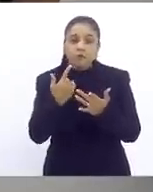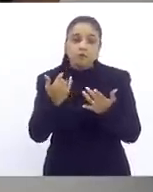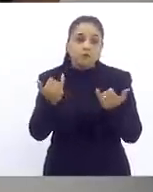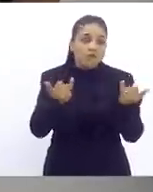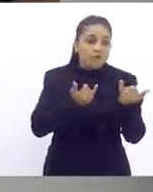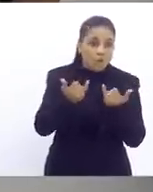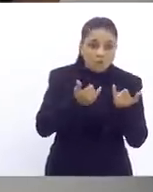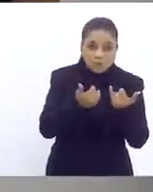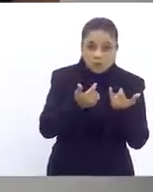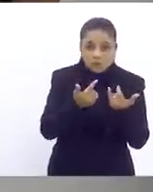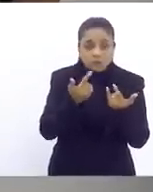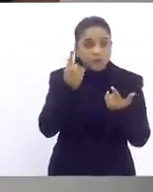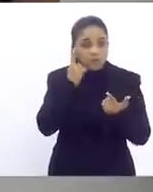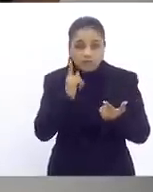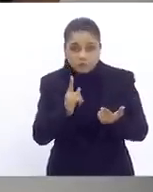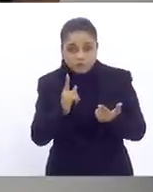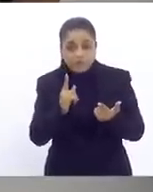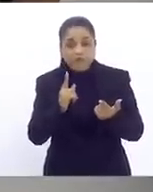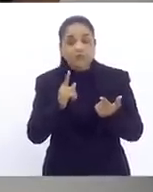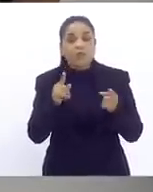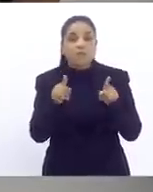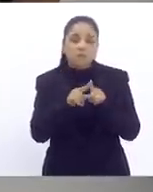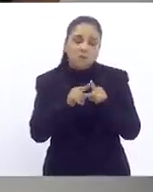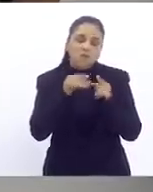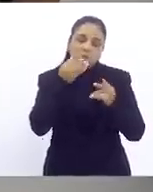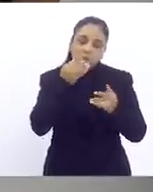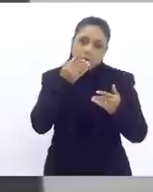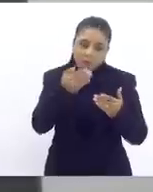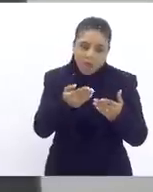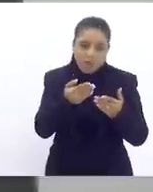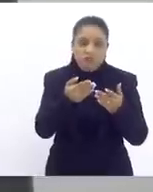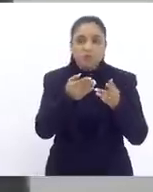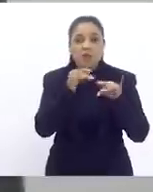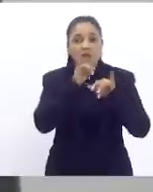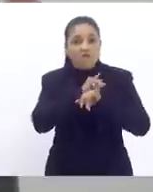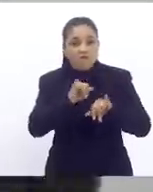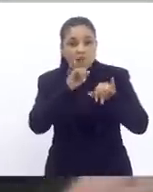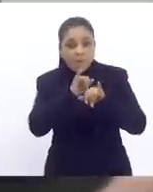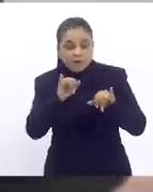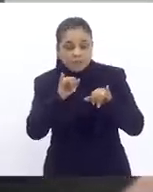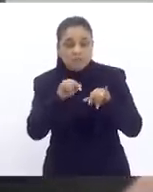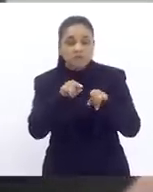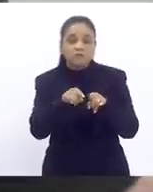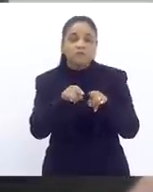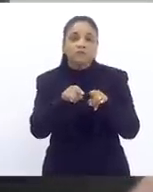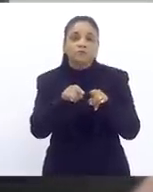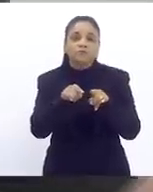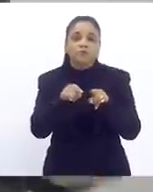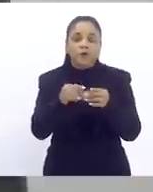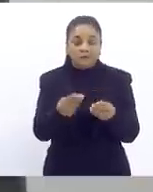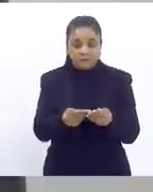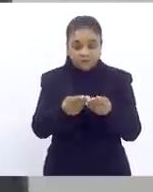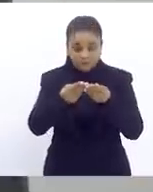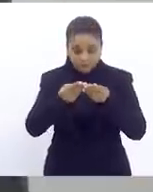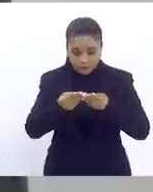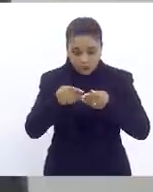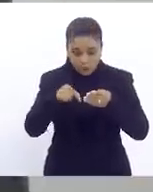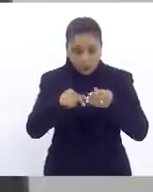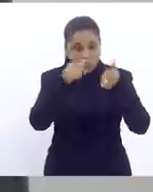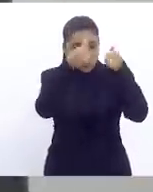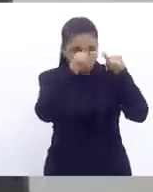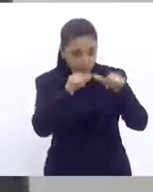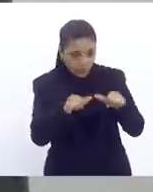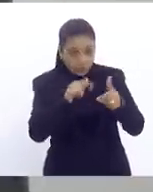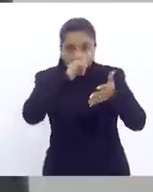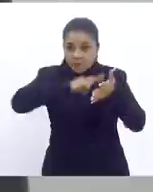por gentileza levante a informação da mesma forma que o Ofício no rio previdência chegou até você com as revisões feitas